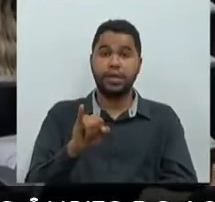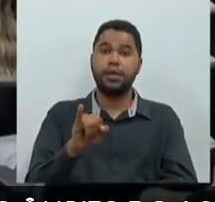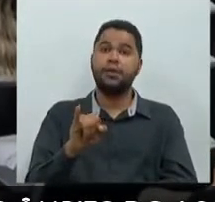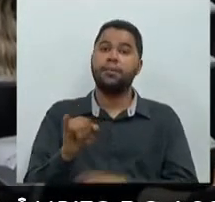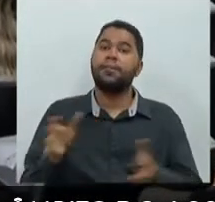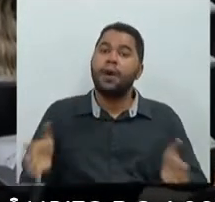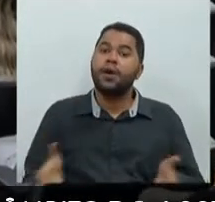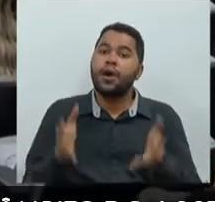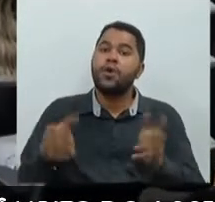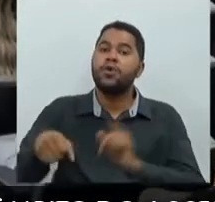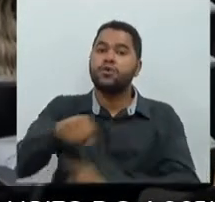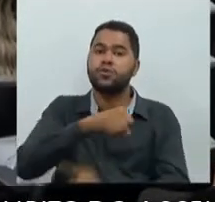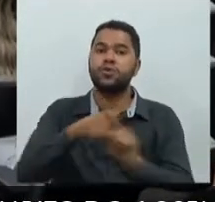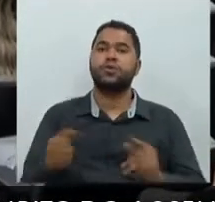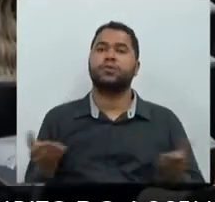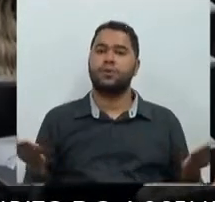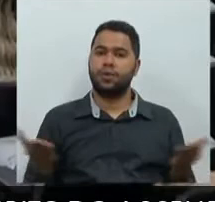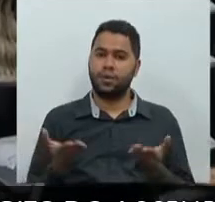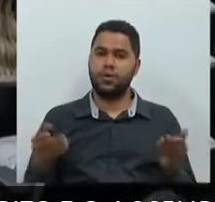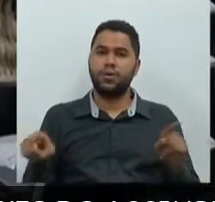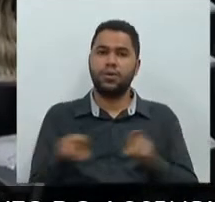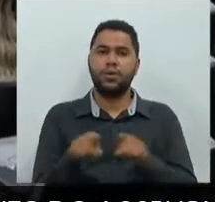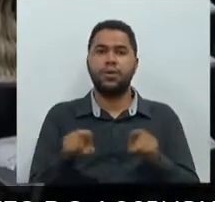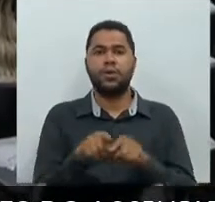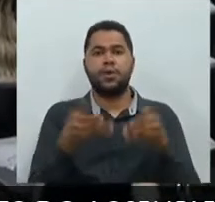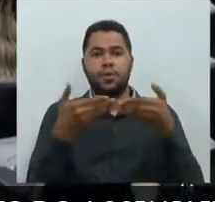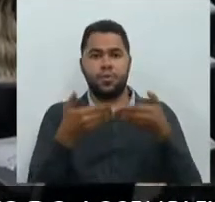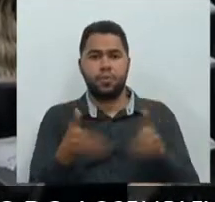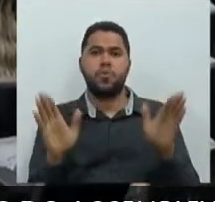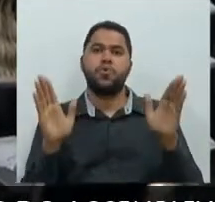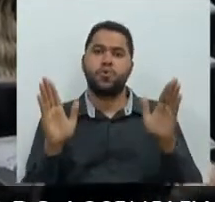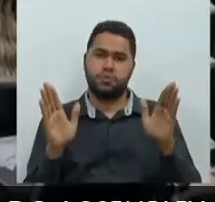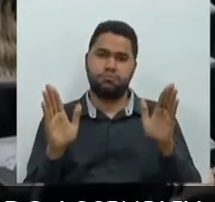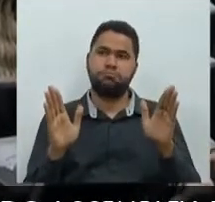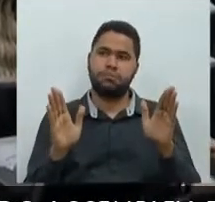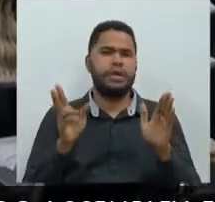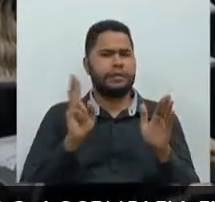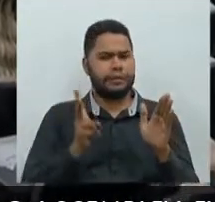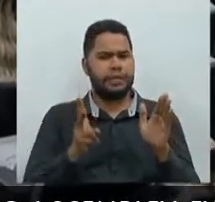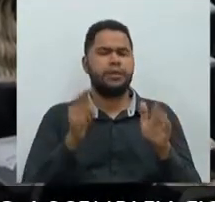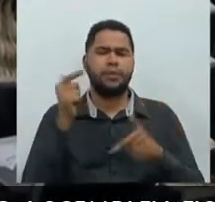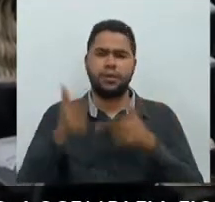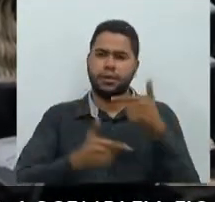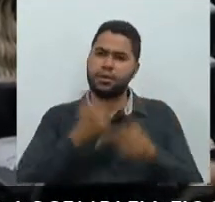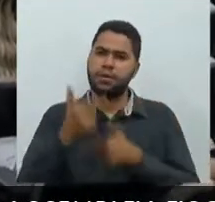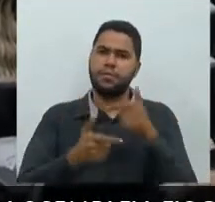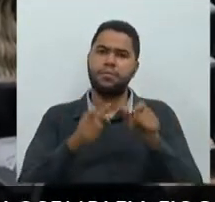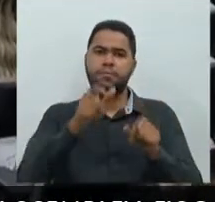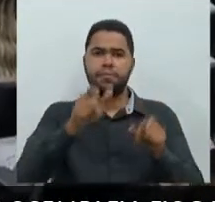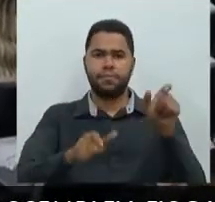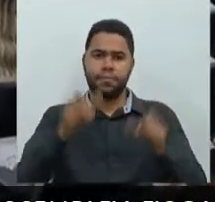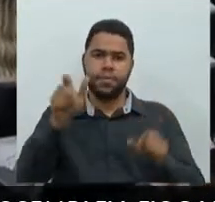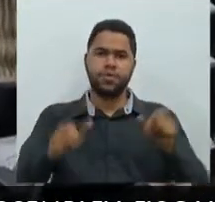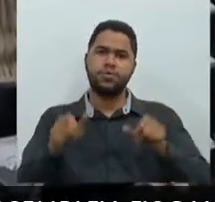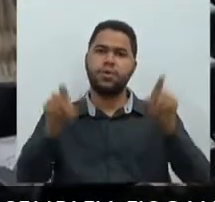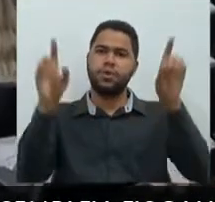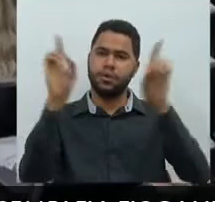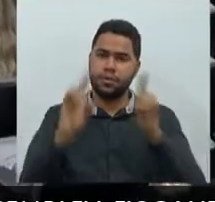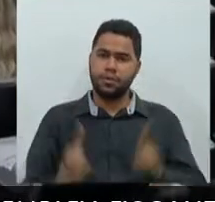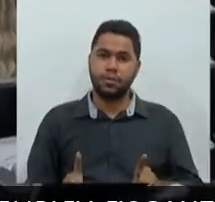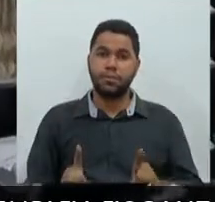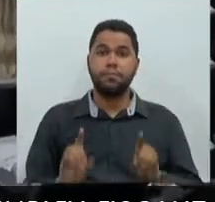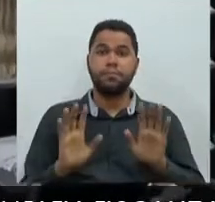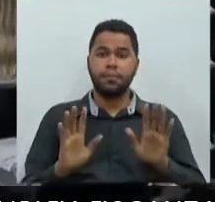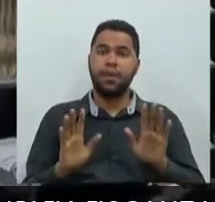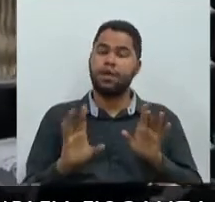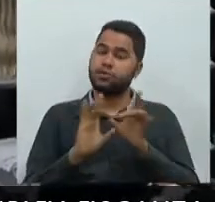causa social, e agora também abrindo aí sempre fez esse trabalho para a pessoa com deficiência, mas está